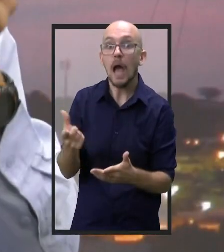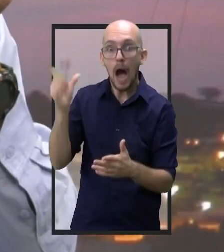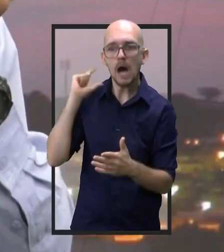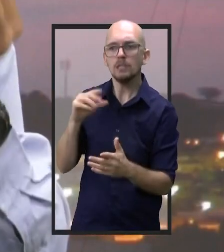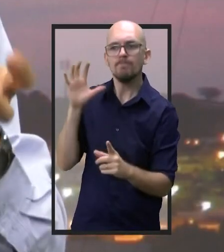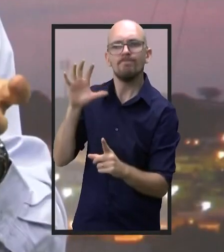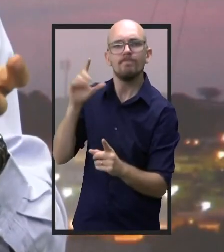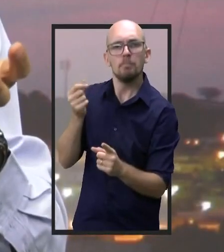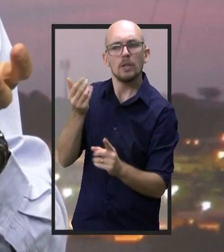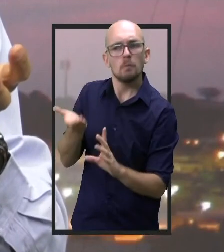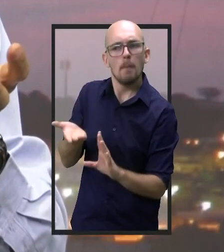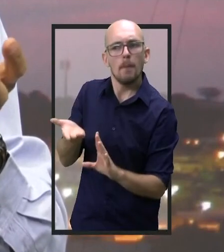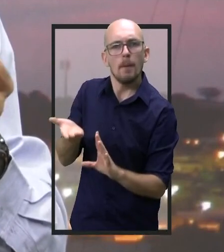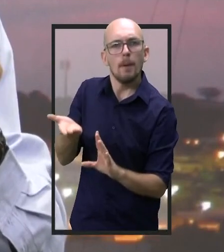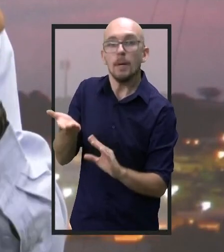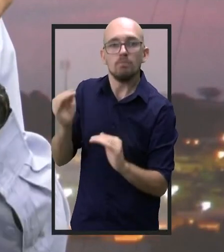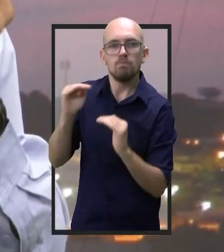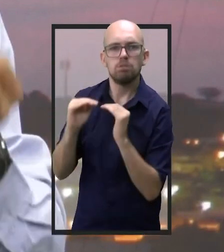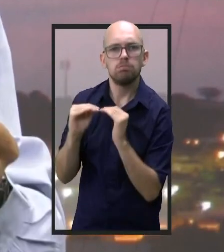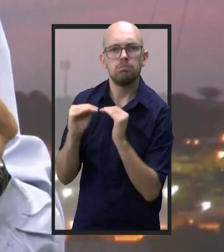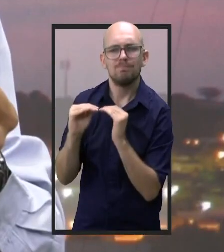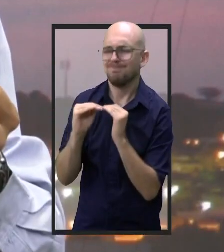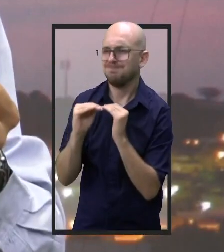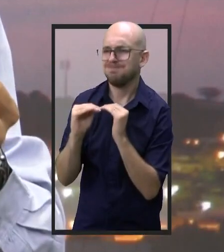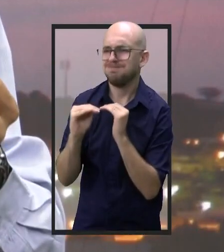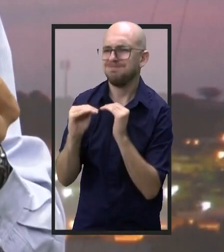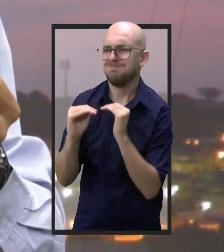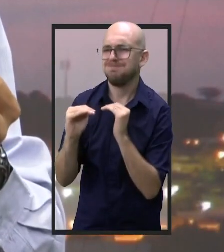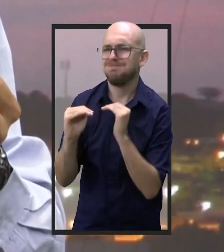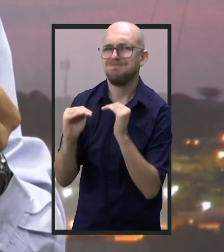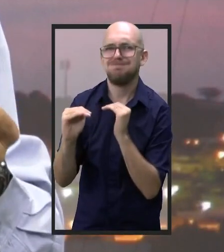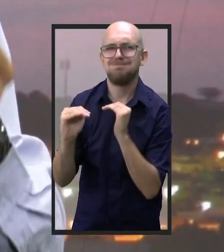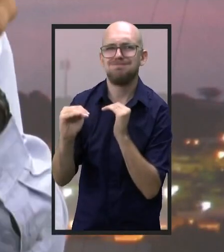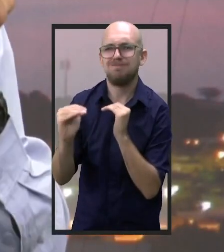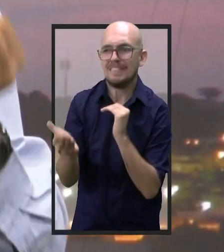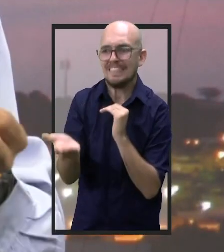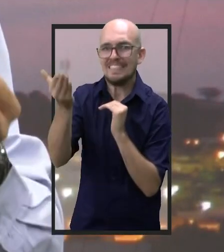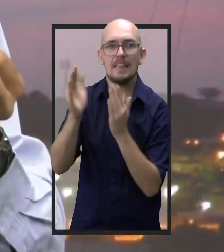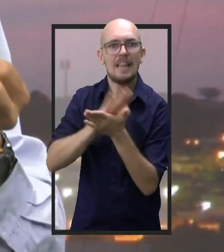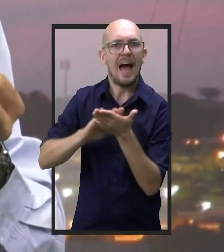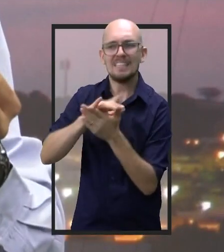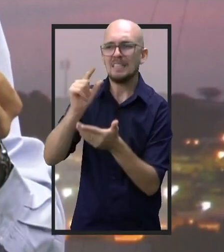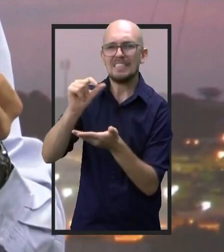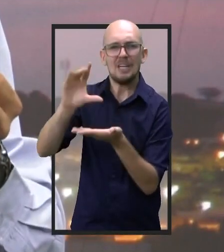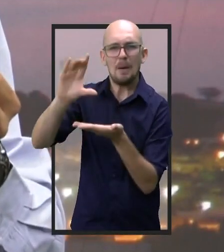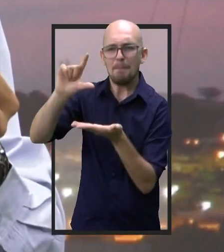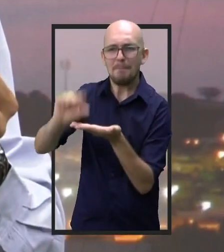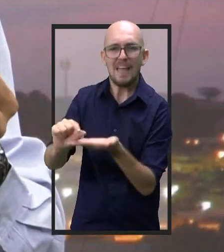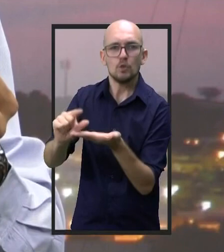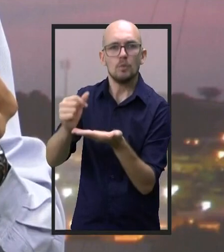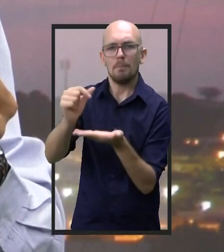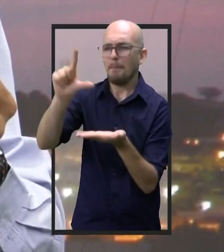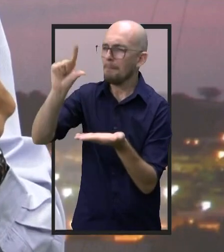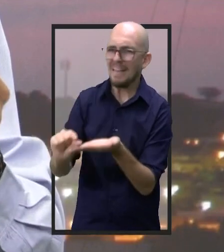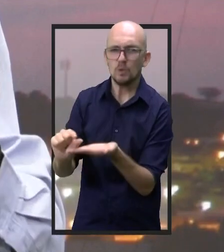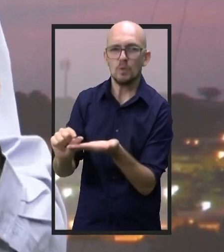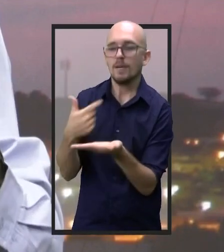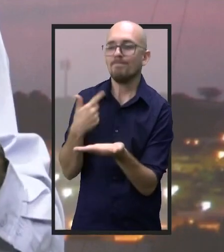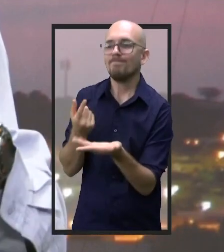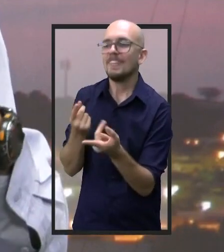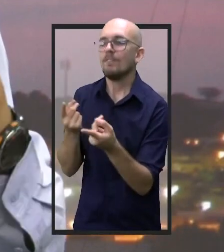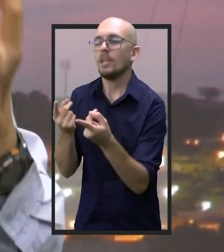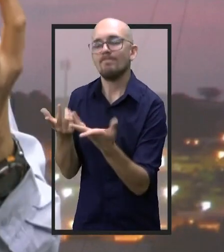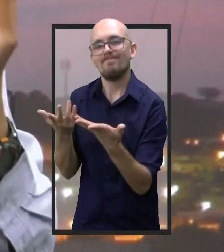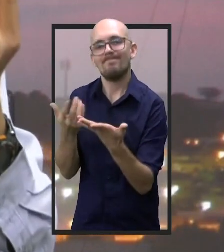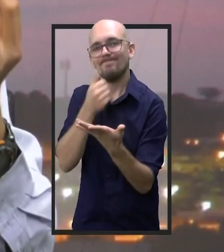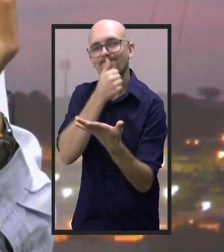O mercado continua vil, ofertado e preços achatados. Por